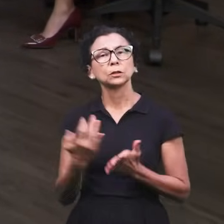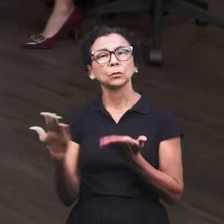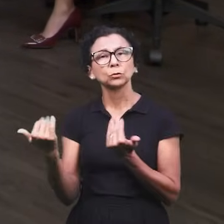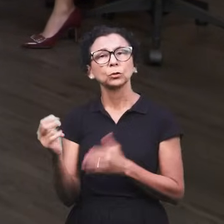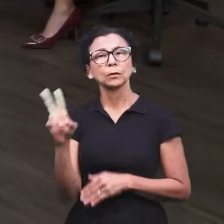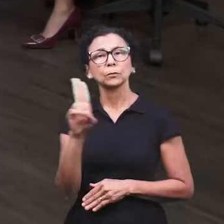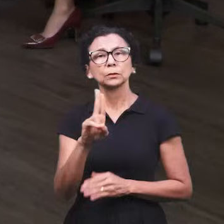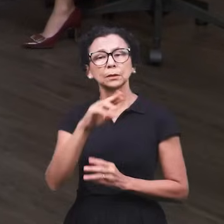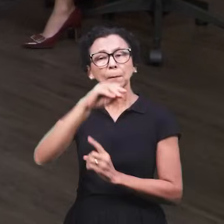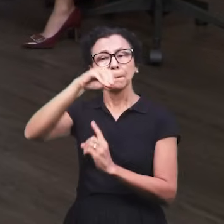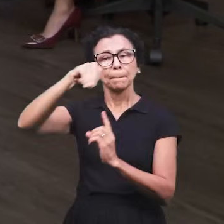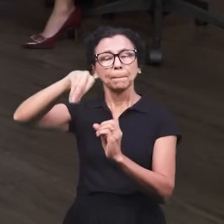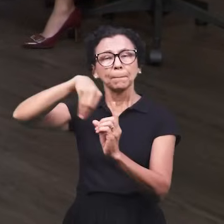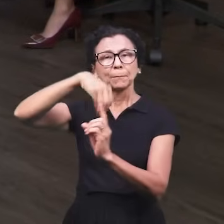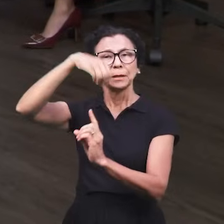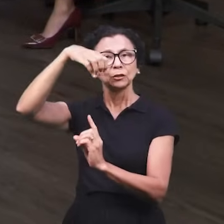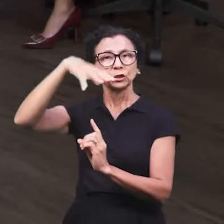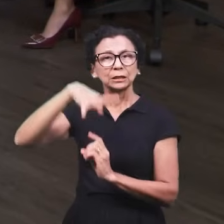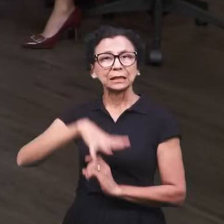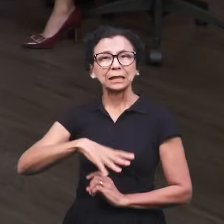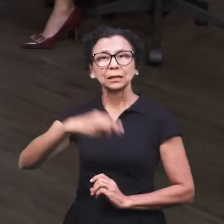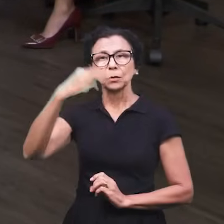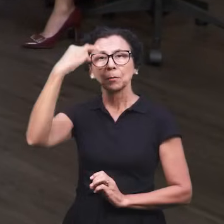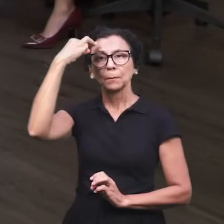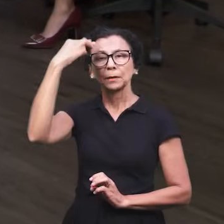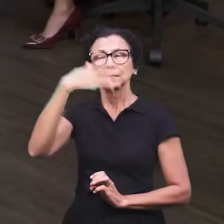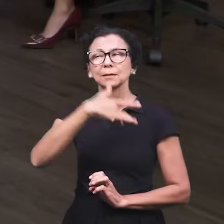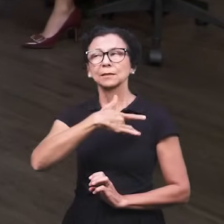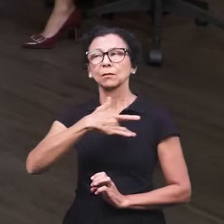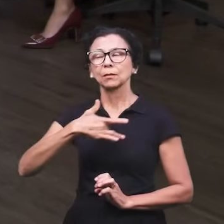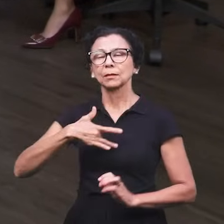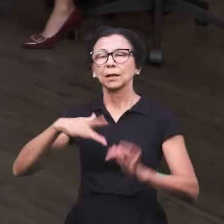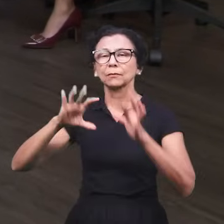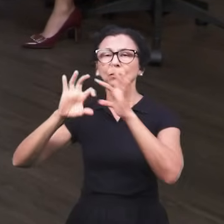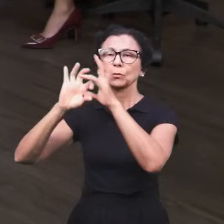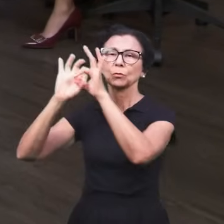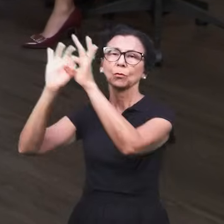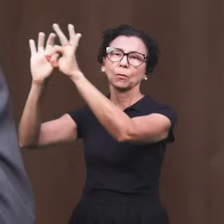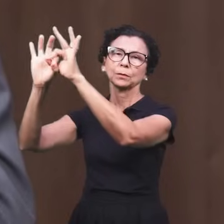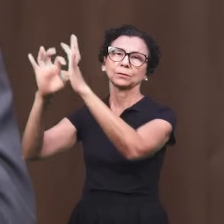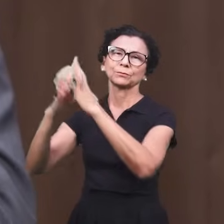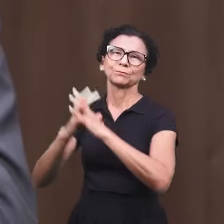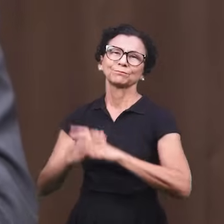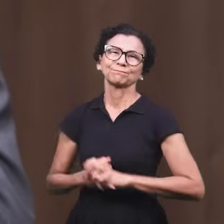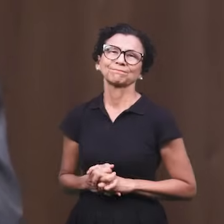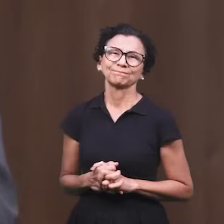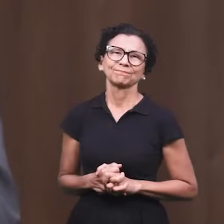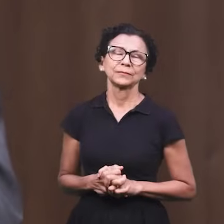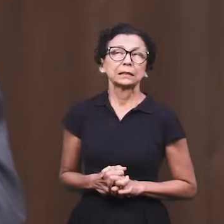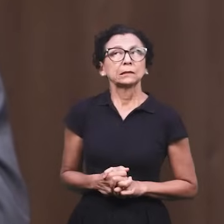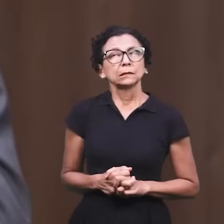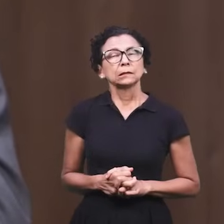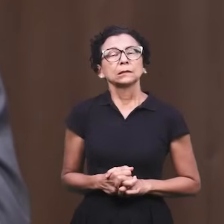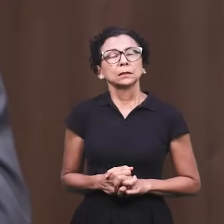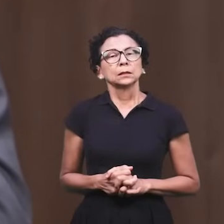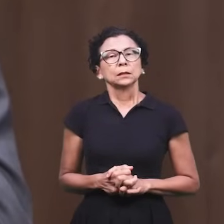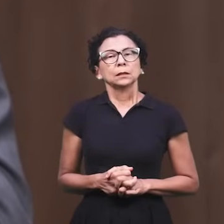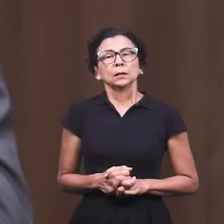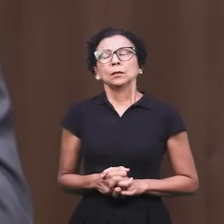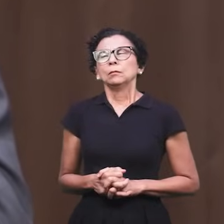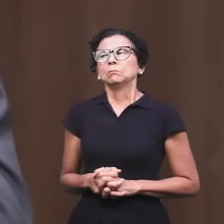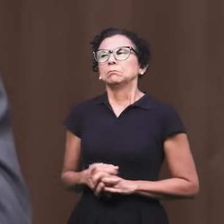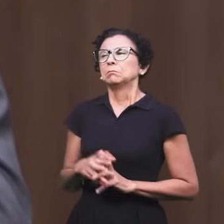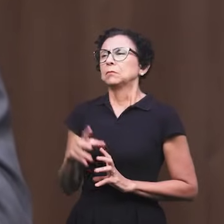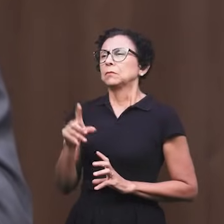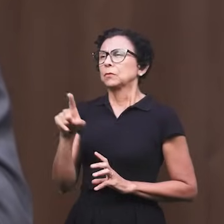para ter uma mente saudável, uma mente em comunhão com o Senhor? Eu acredito que a mensagem que